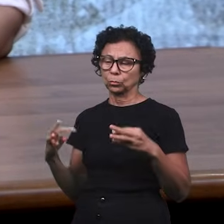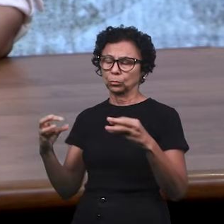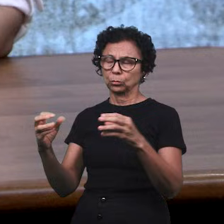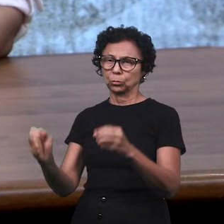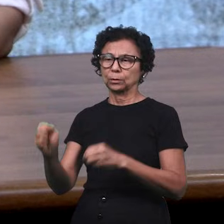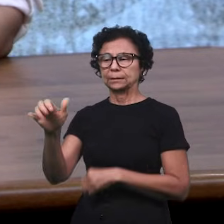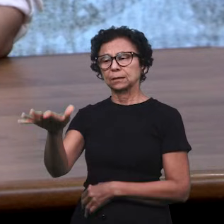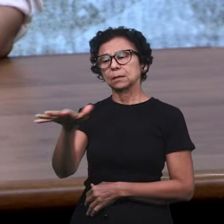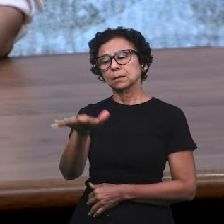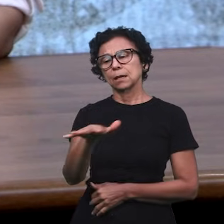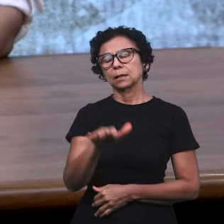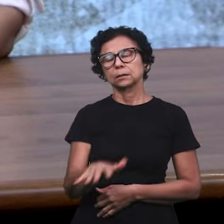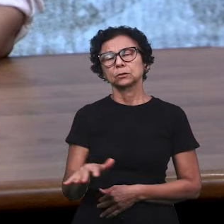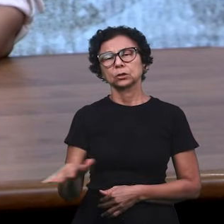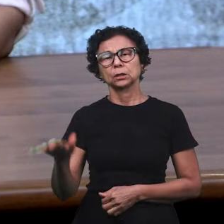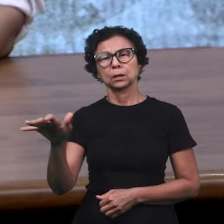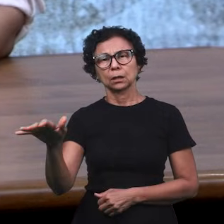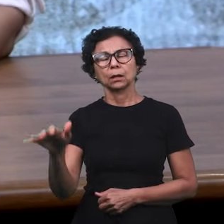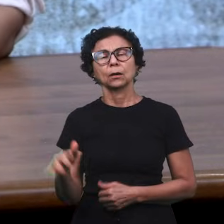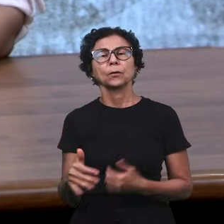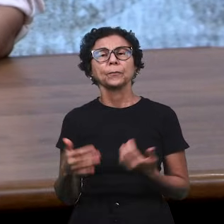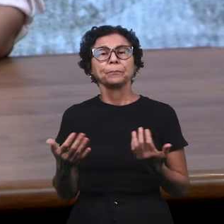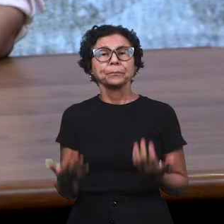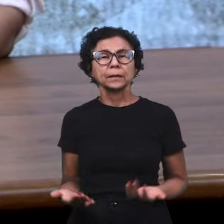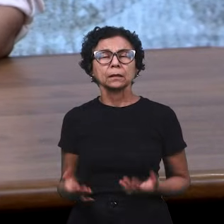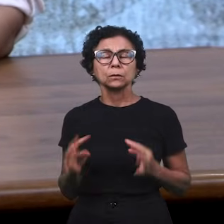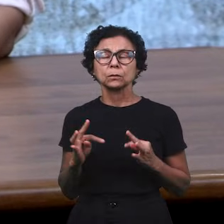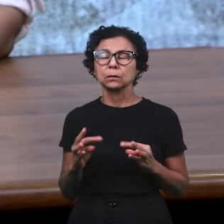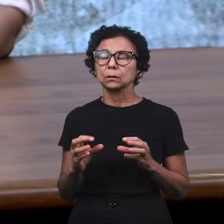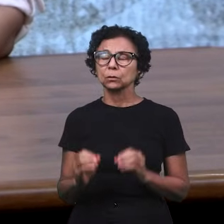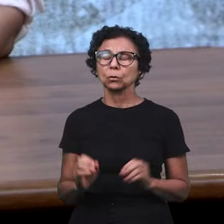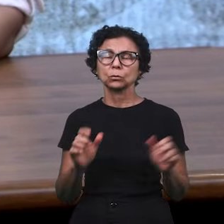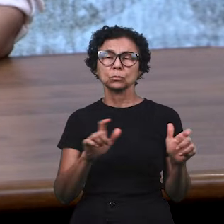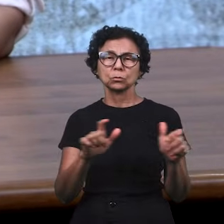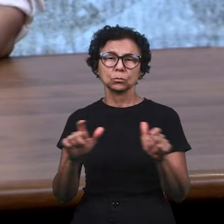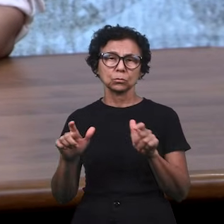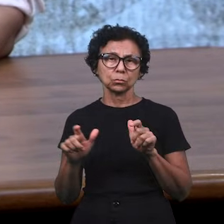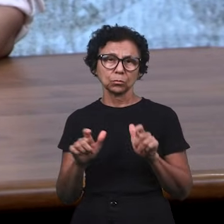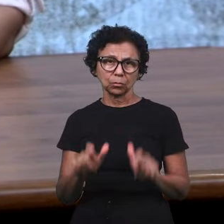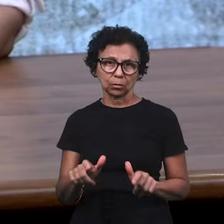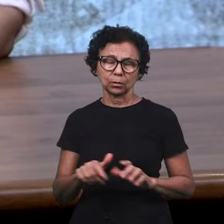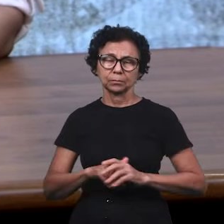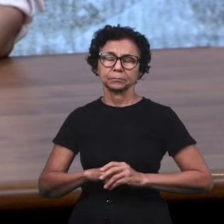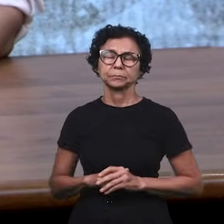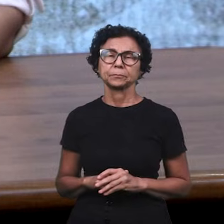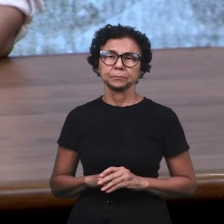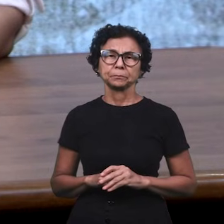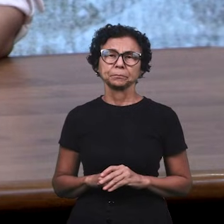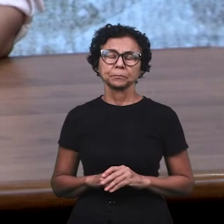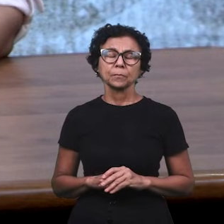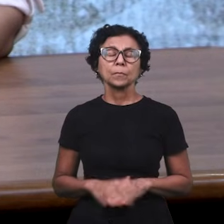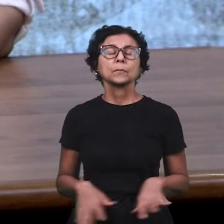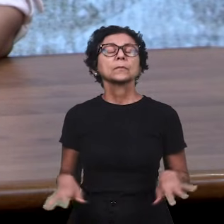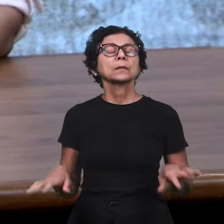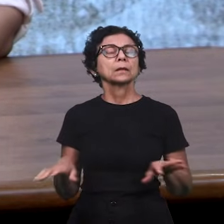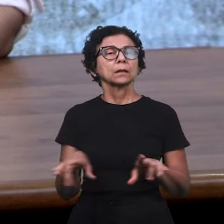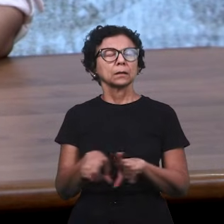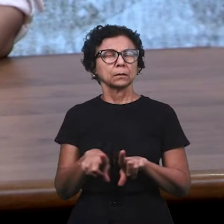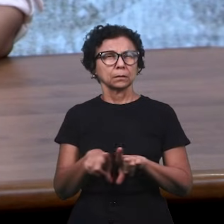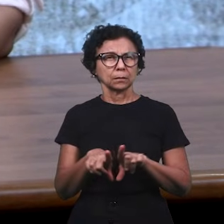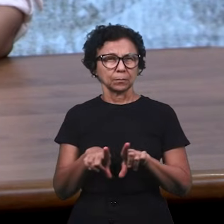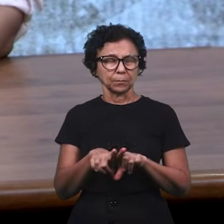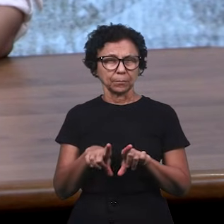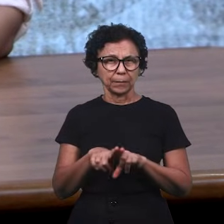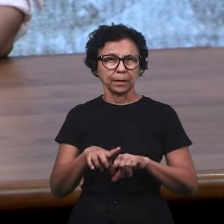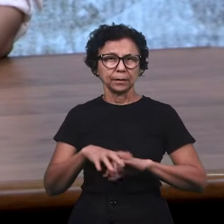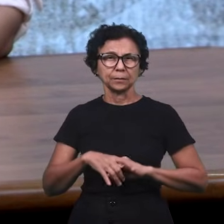Simeão e ainda de Naphtali, em seus lugares assolados ao redor. E tendo